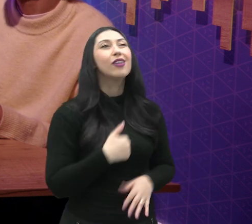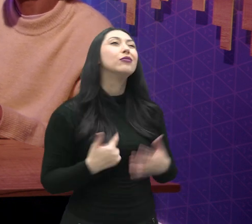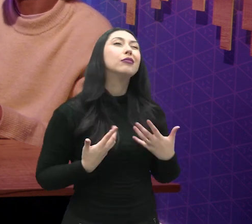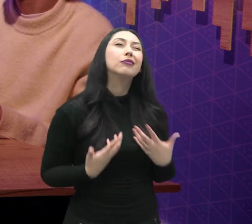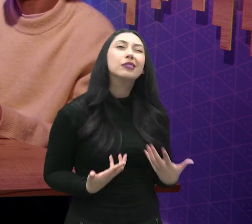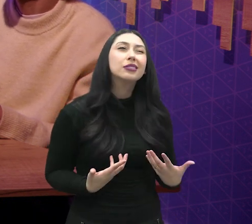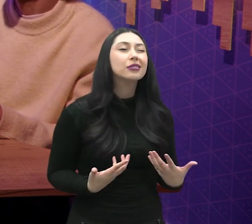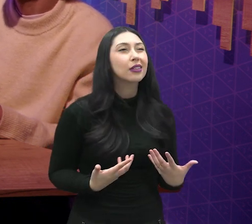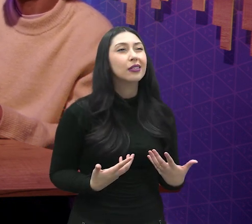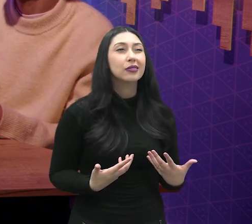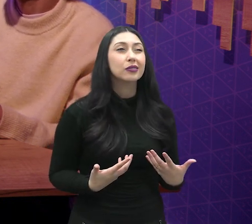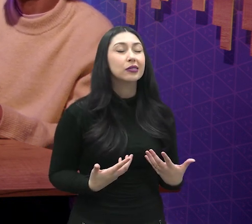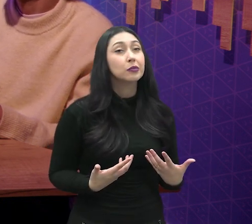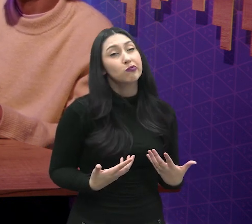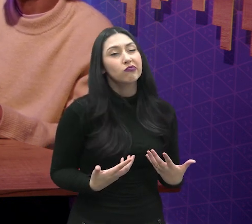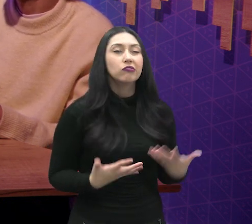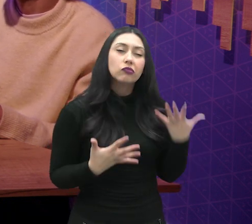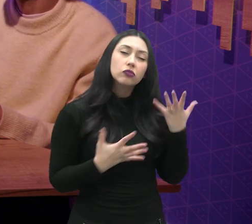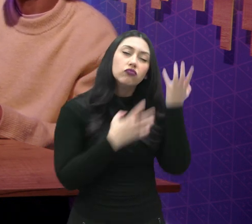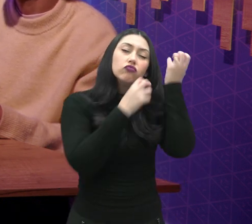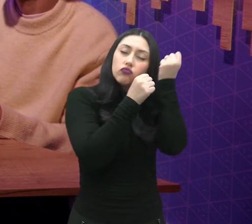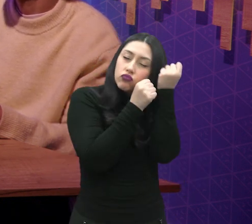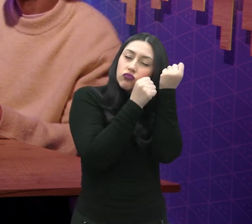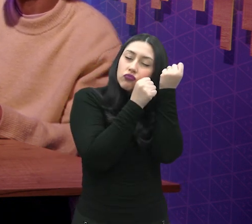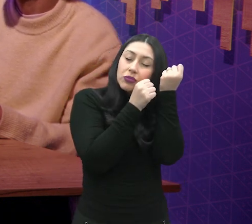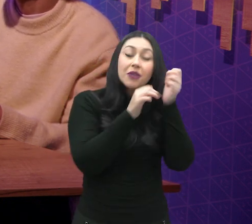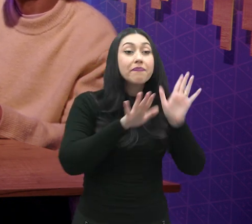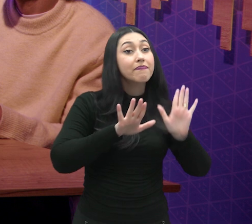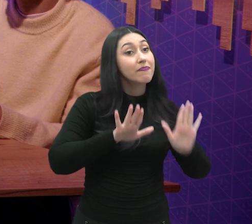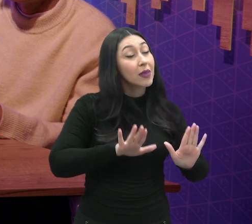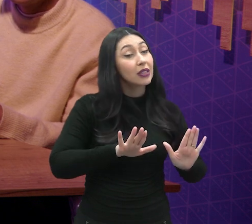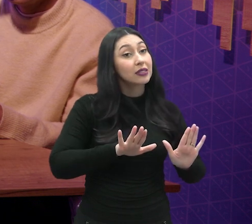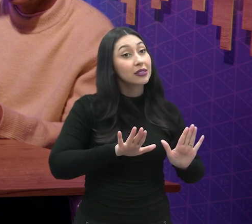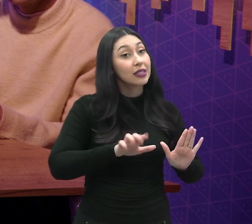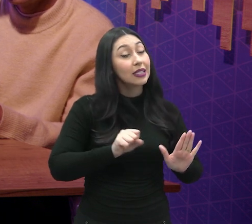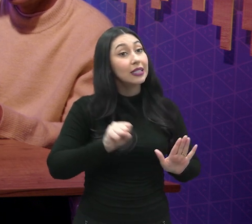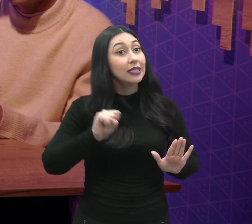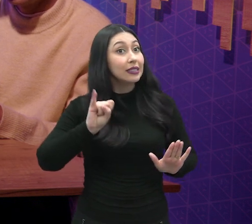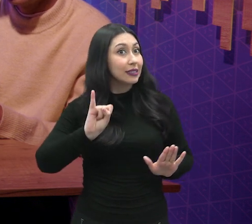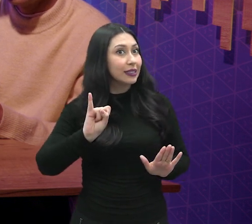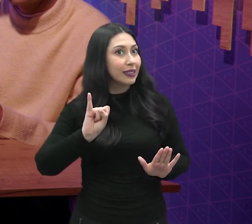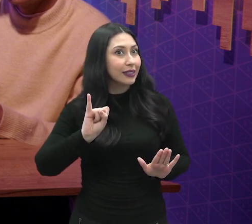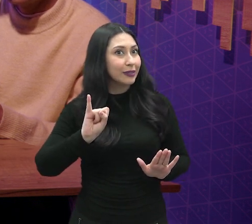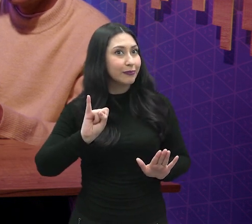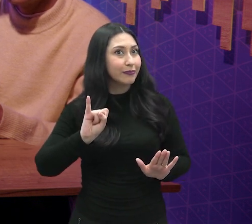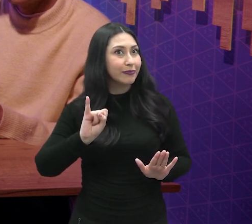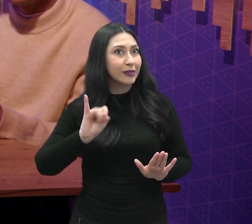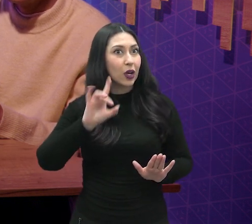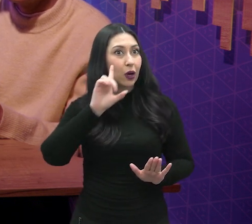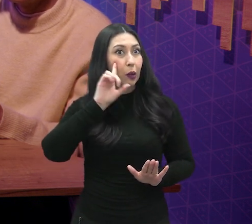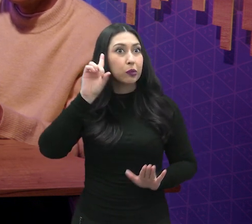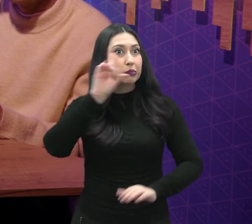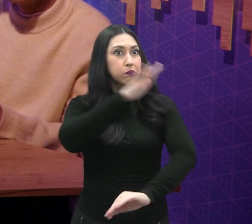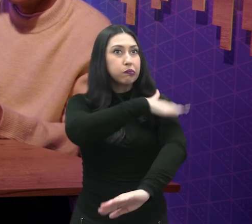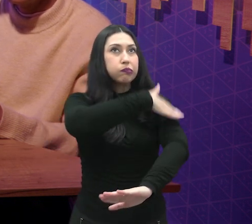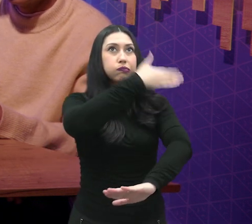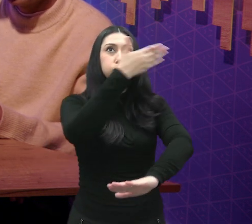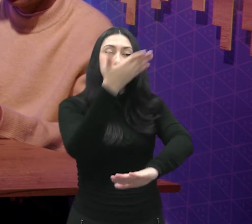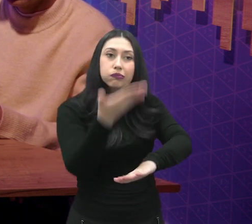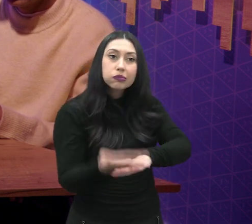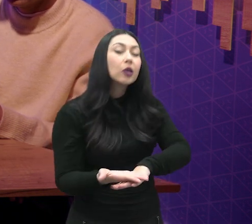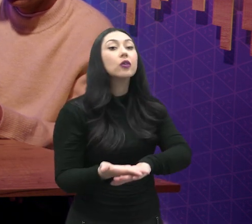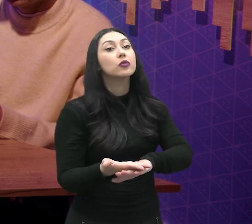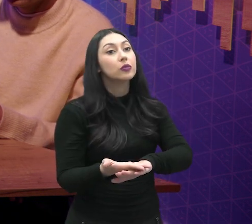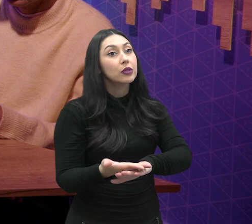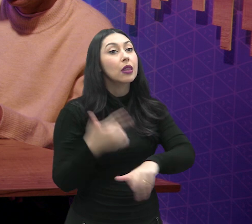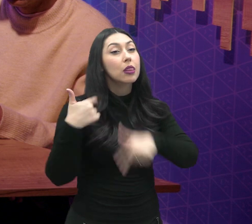que você chega cansado em casa e você vai dormir, mas se você, por exemplo, passou um